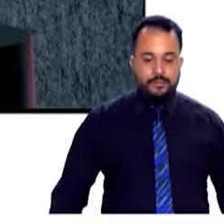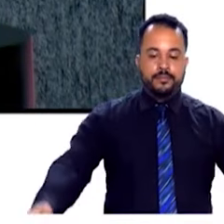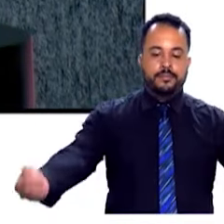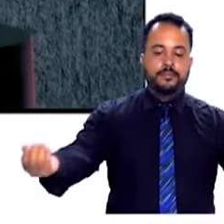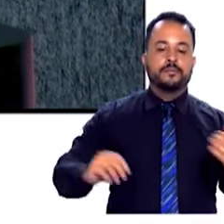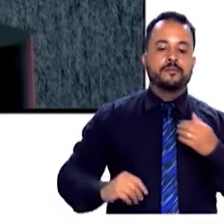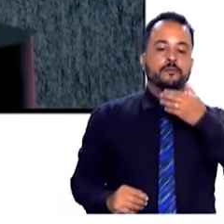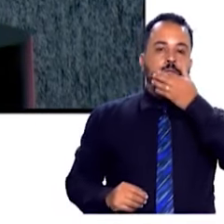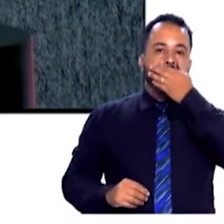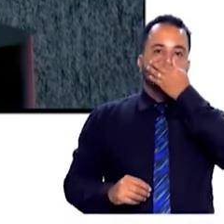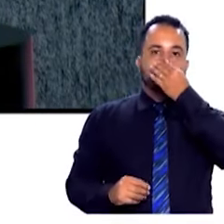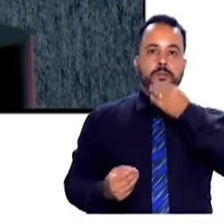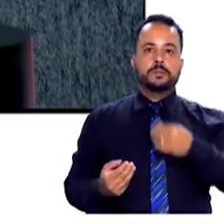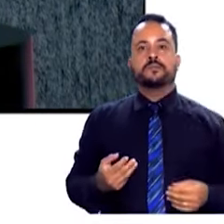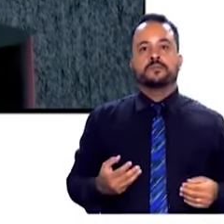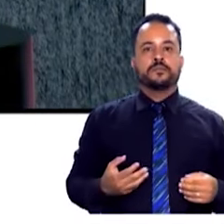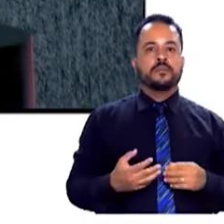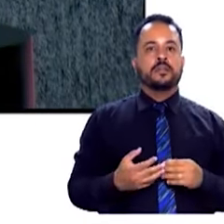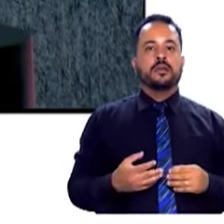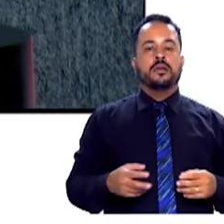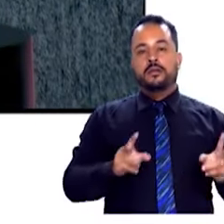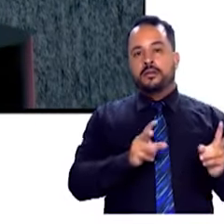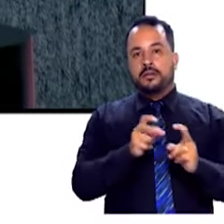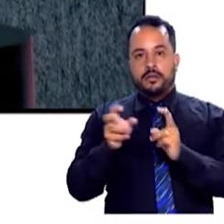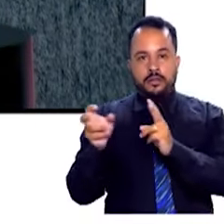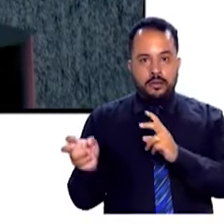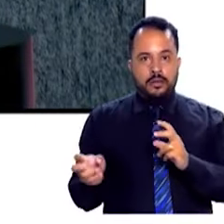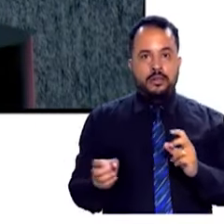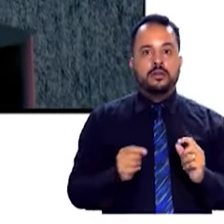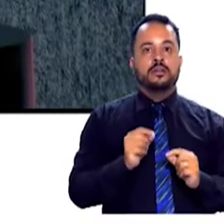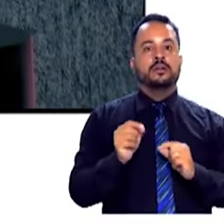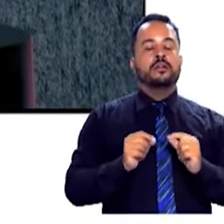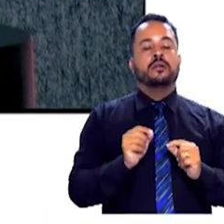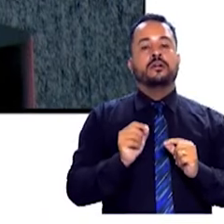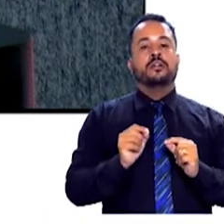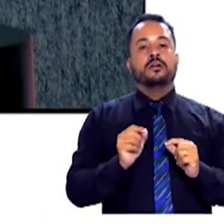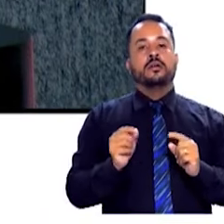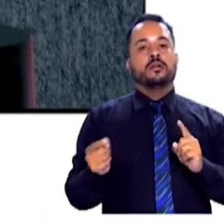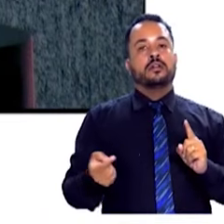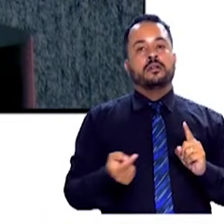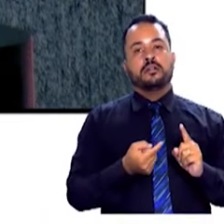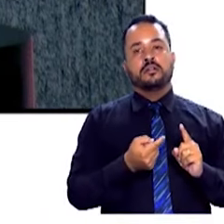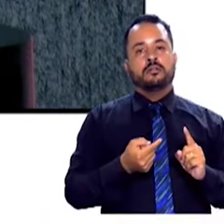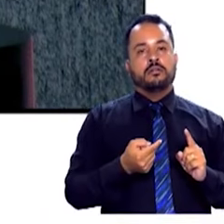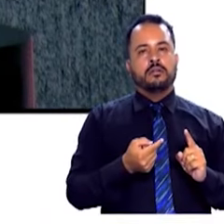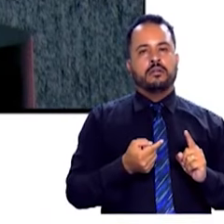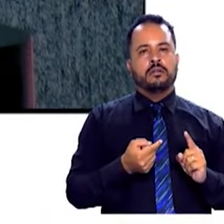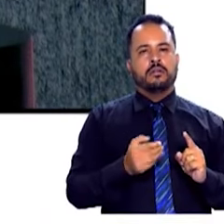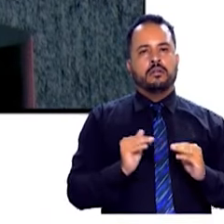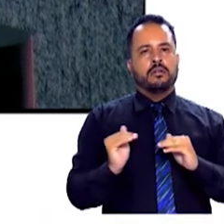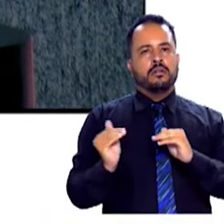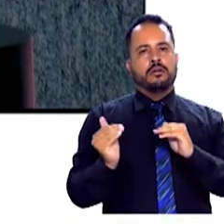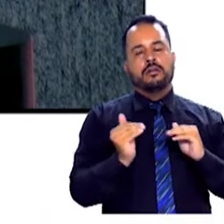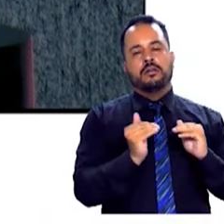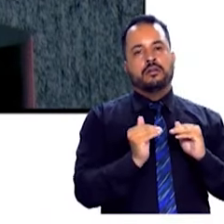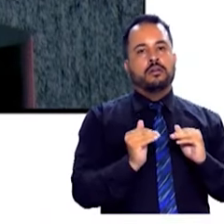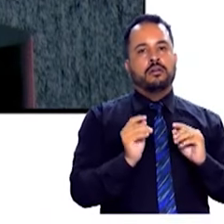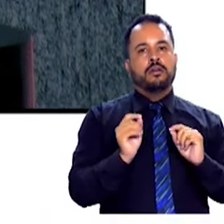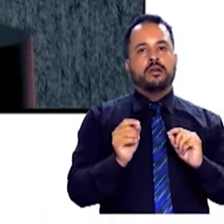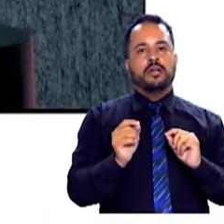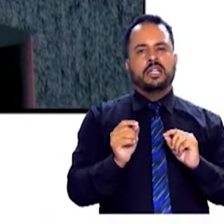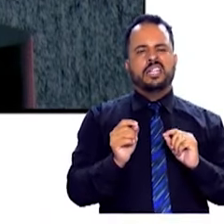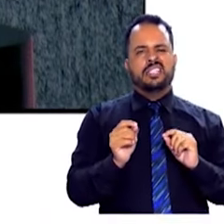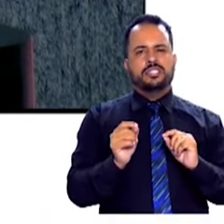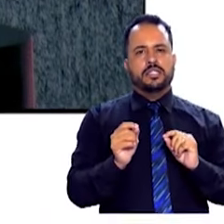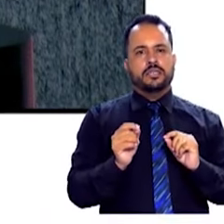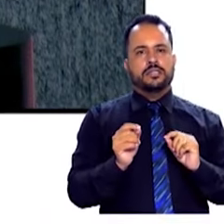sendo eh percebido como um raro das chances do litigante